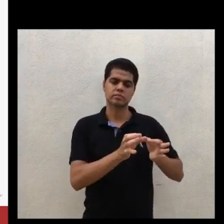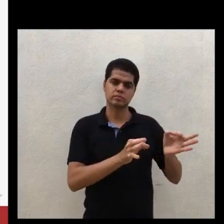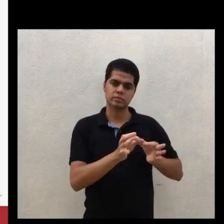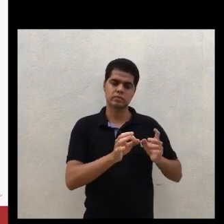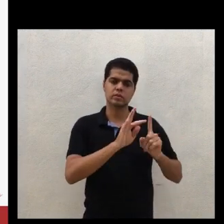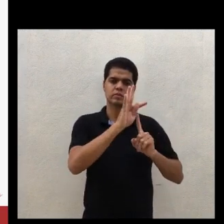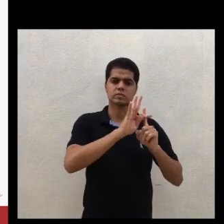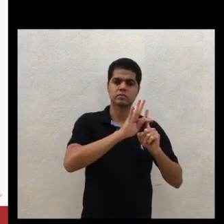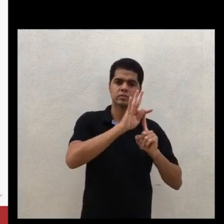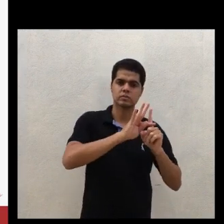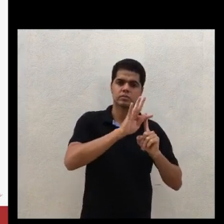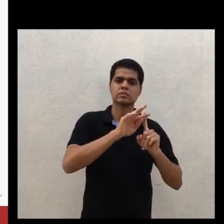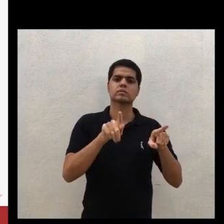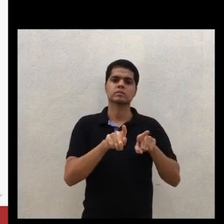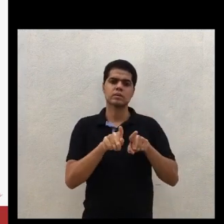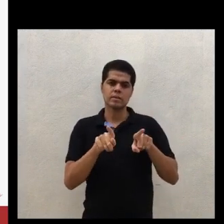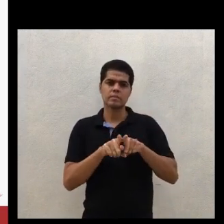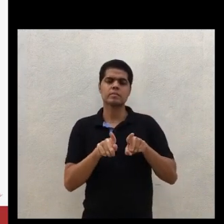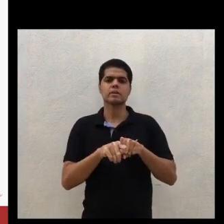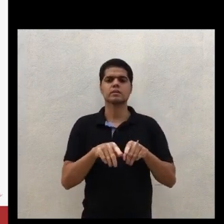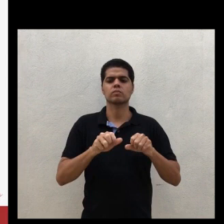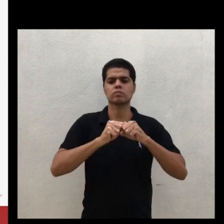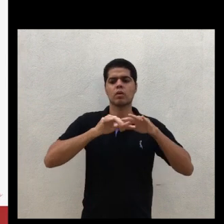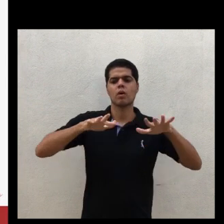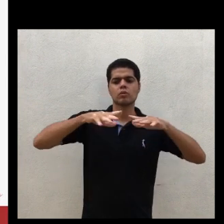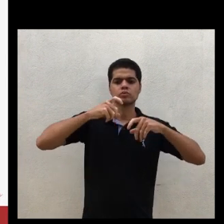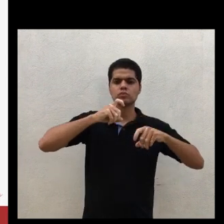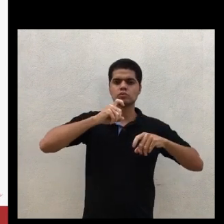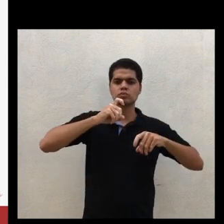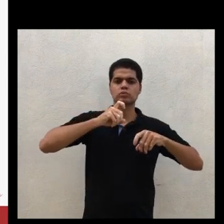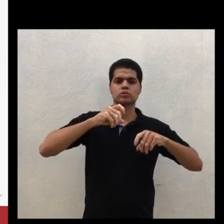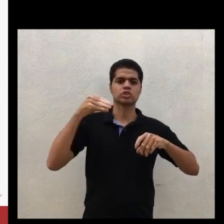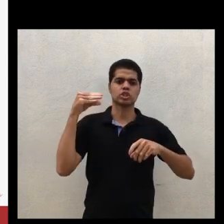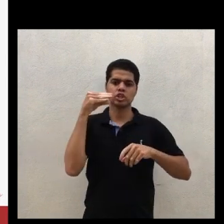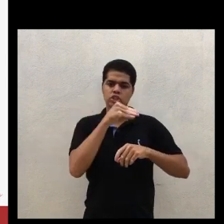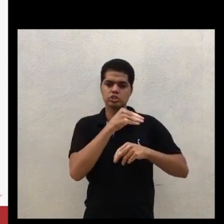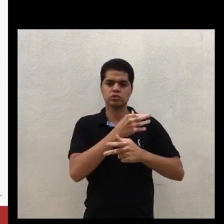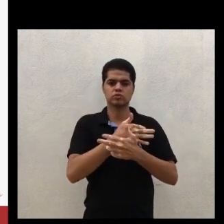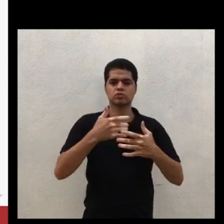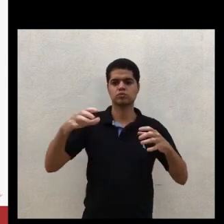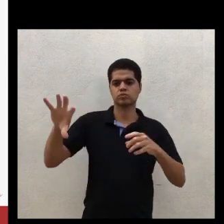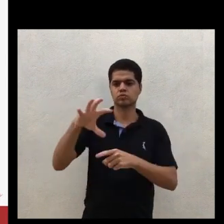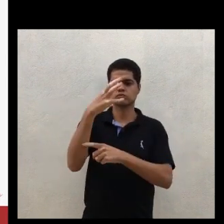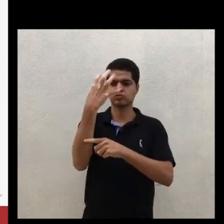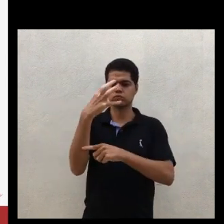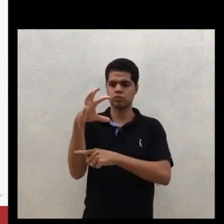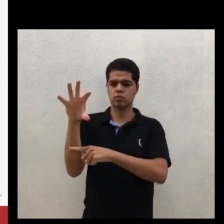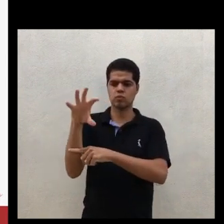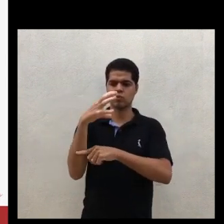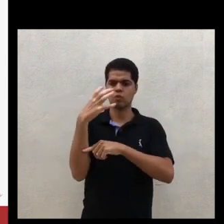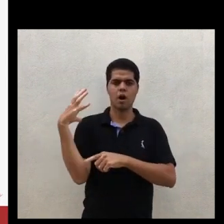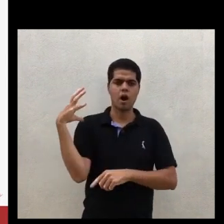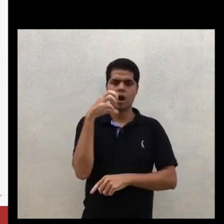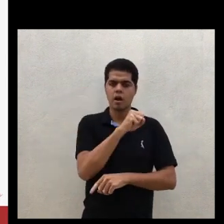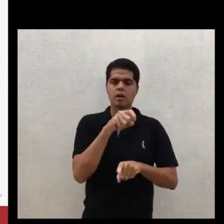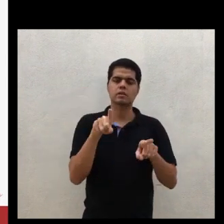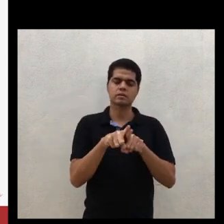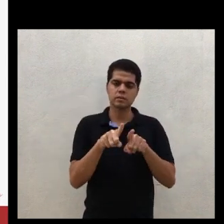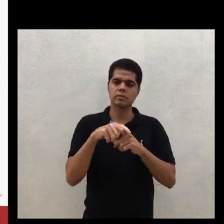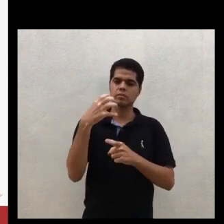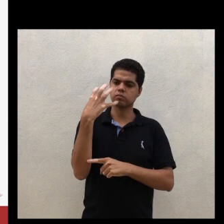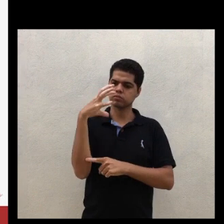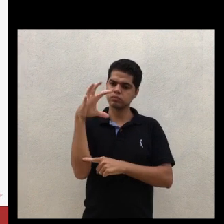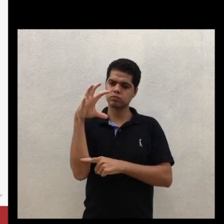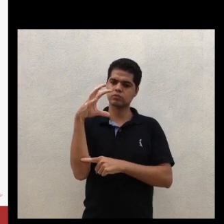eu tenho um controlador de temperatura no secador. No secador eu controlo a velocidade do ventilador com